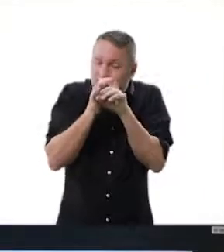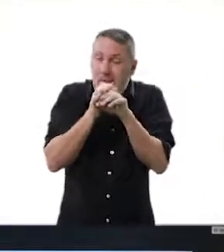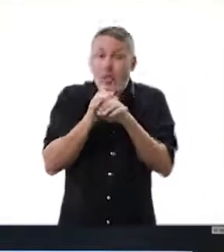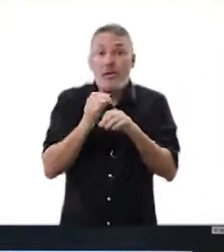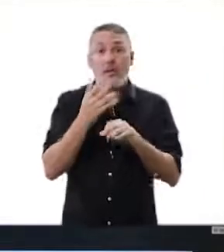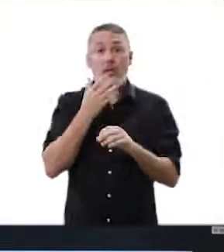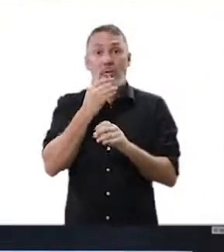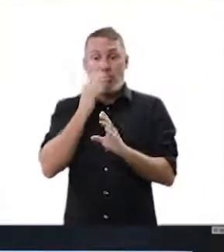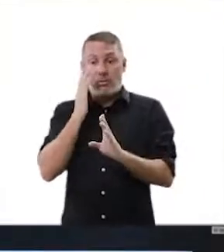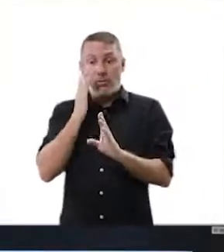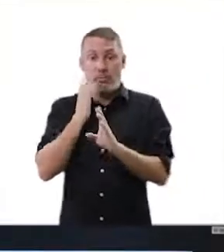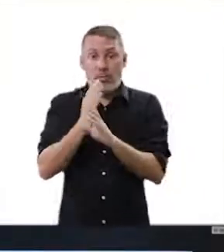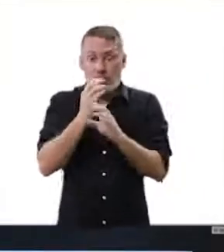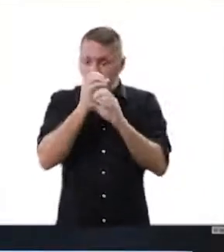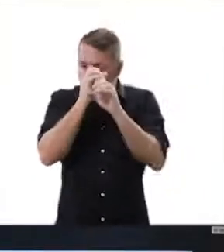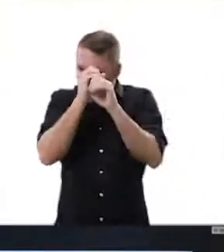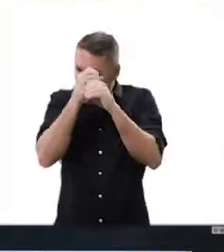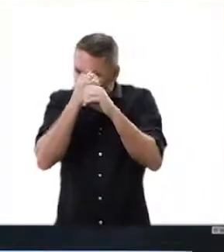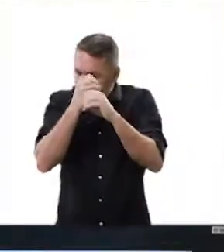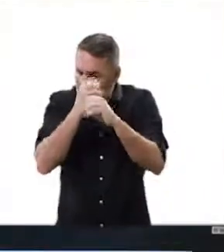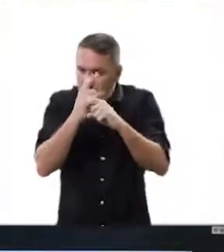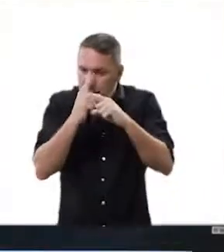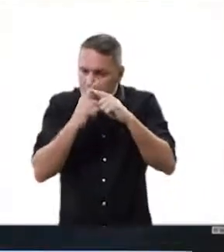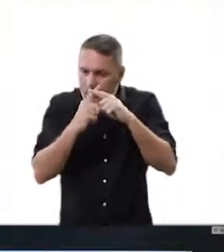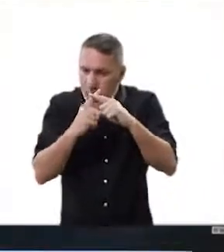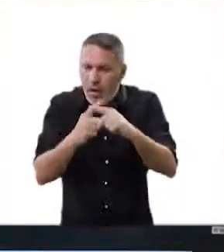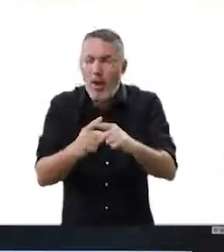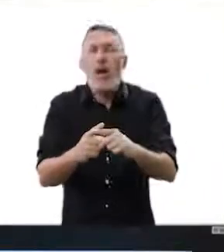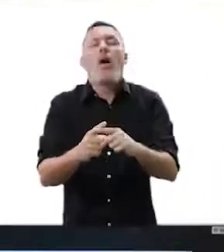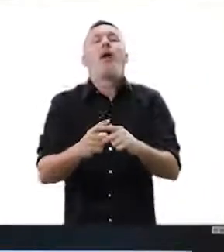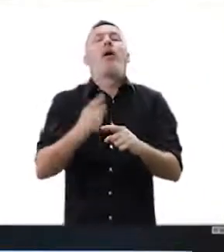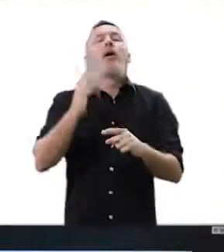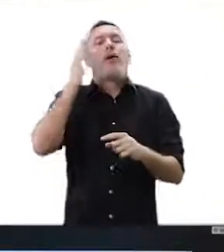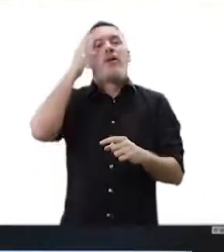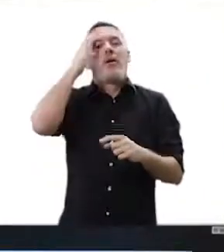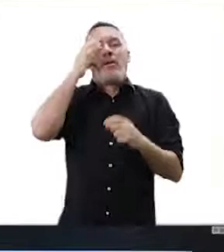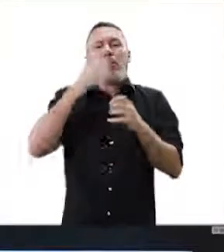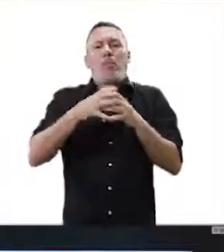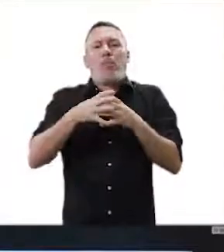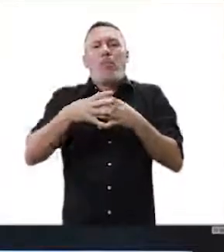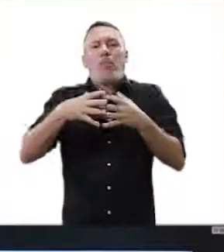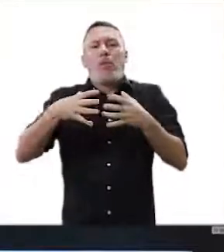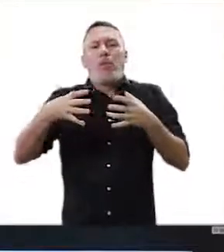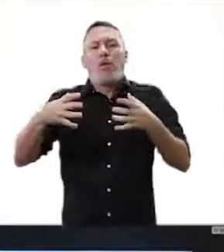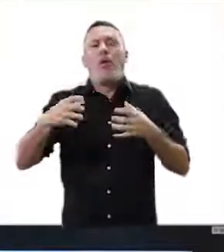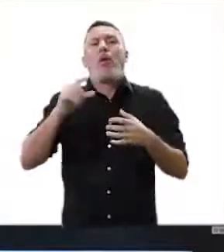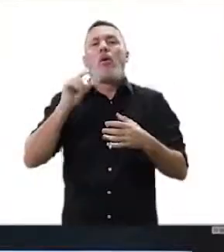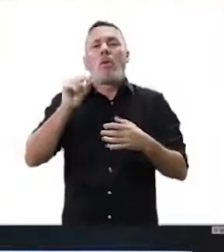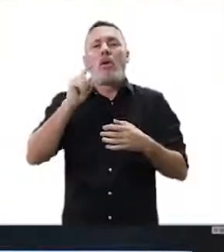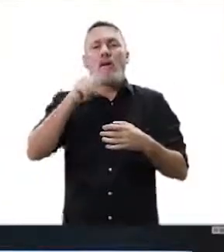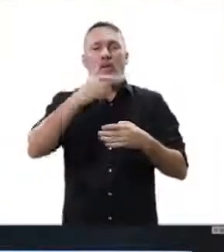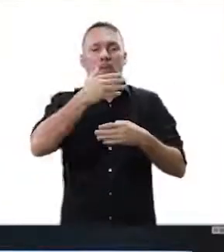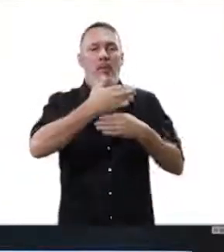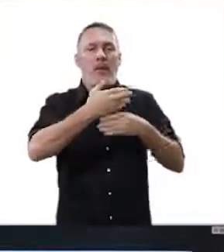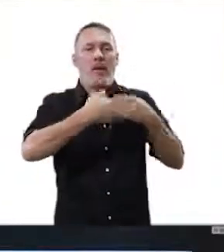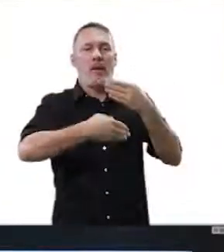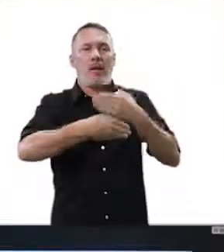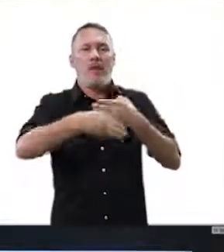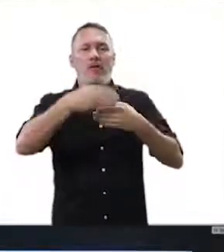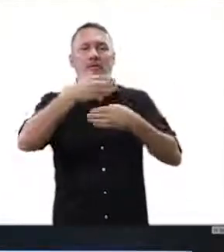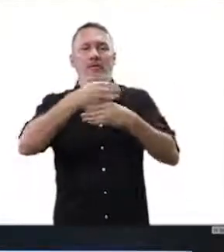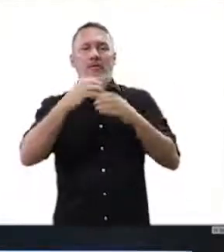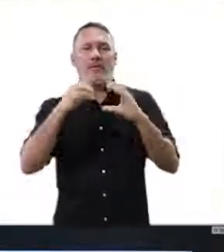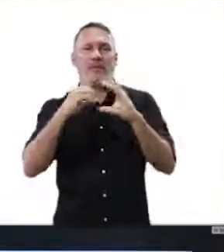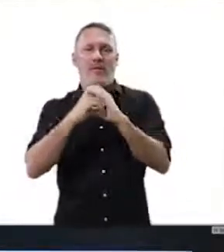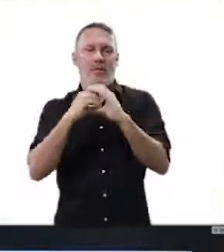envoltório da célula vegetal, que é conhecido como parede celular. Porque as células que estavam presentes